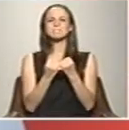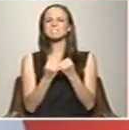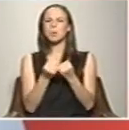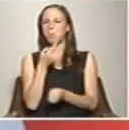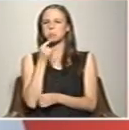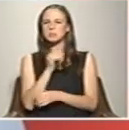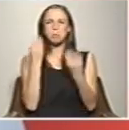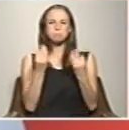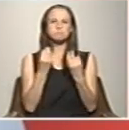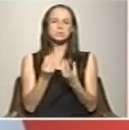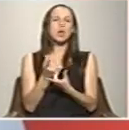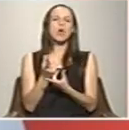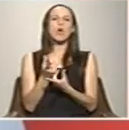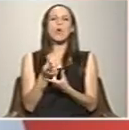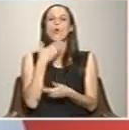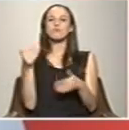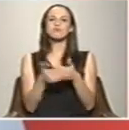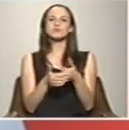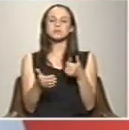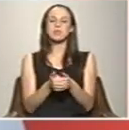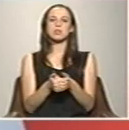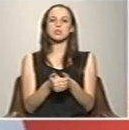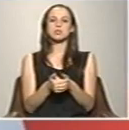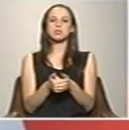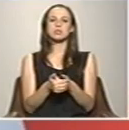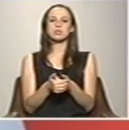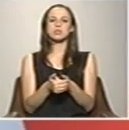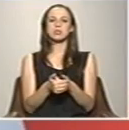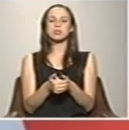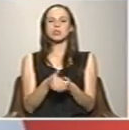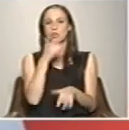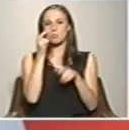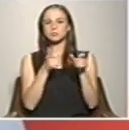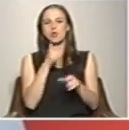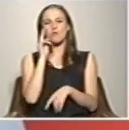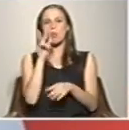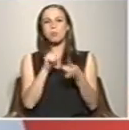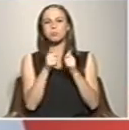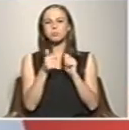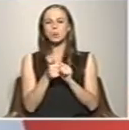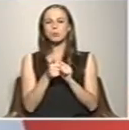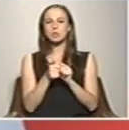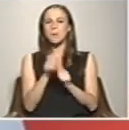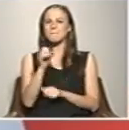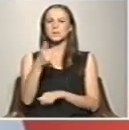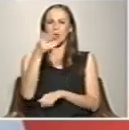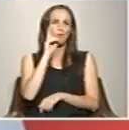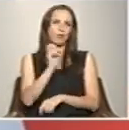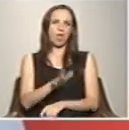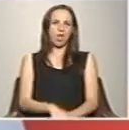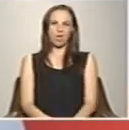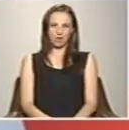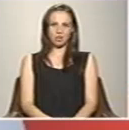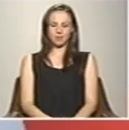problema do envelhecimento da sua população como um problema central. Isso, ou